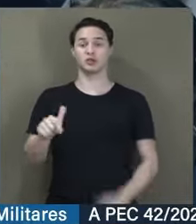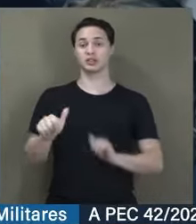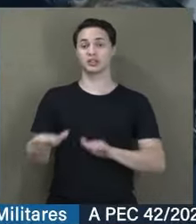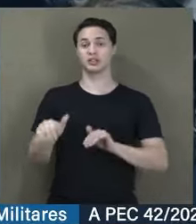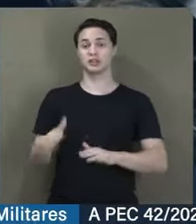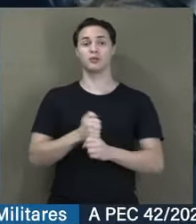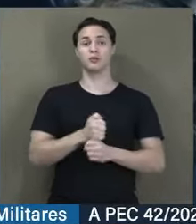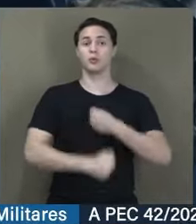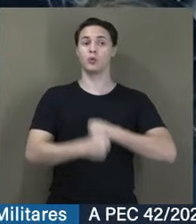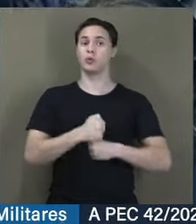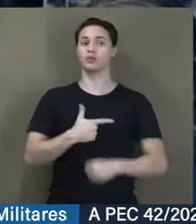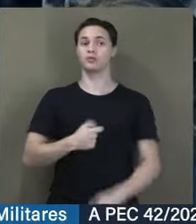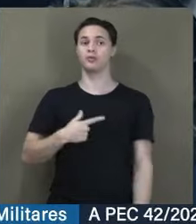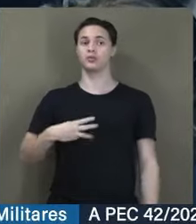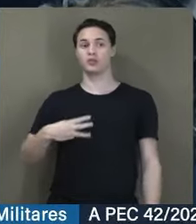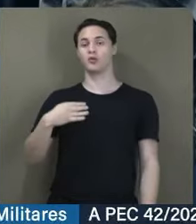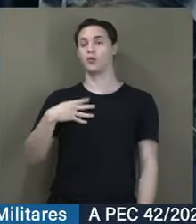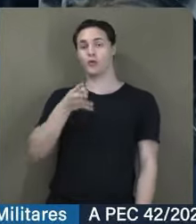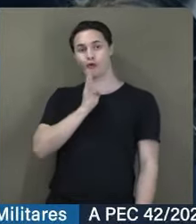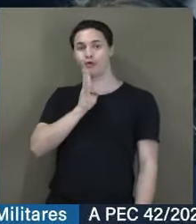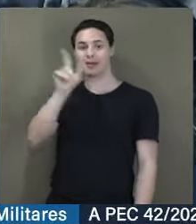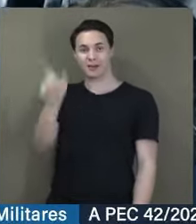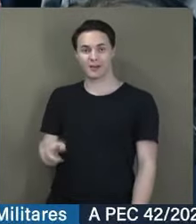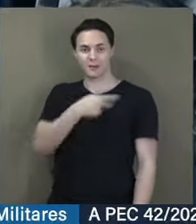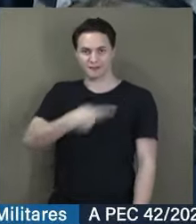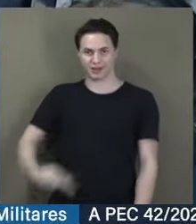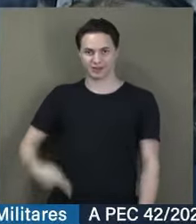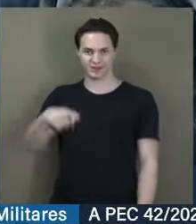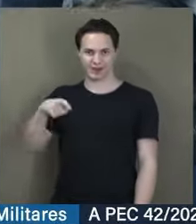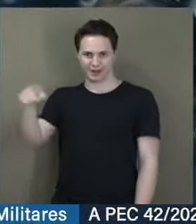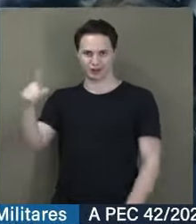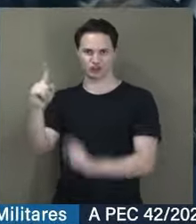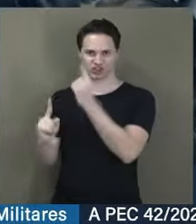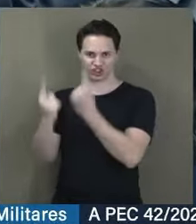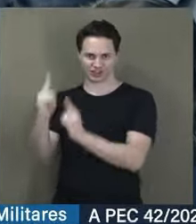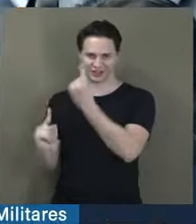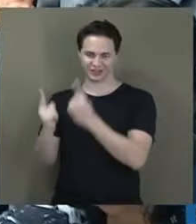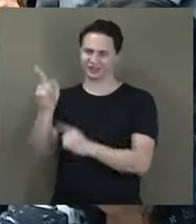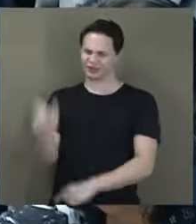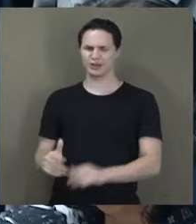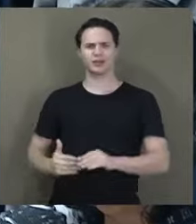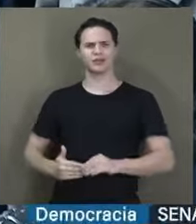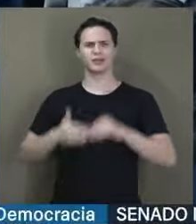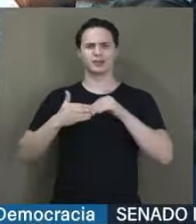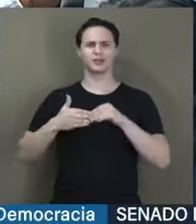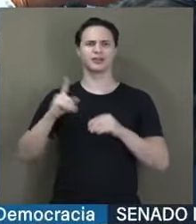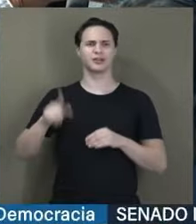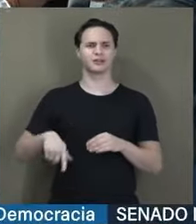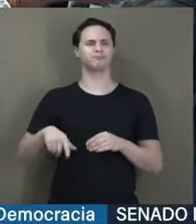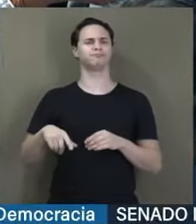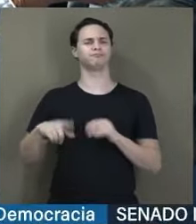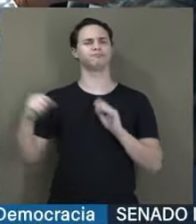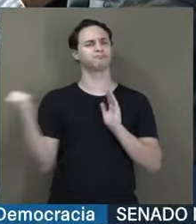do ano passado, de conhecer pessoalmente esse grande líder que transcende o